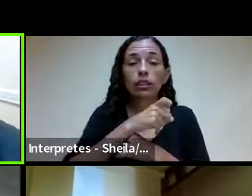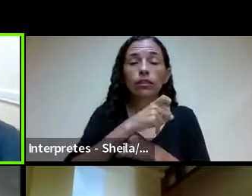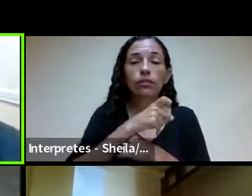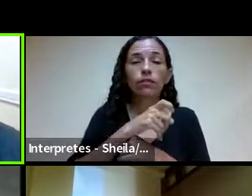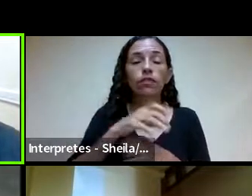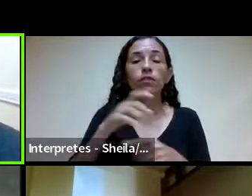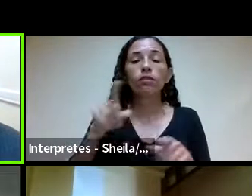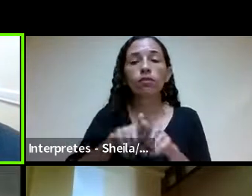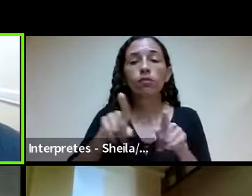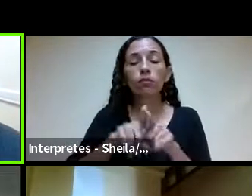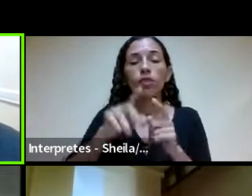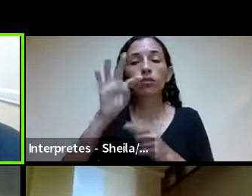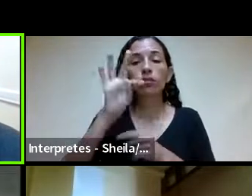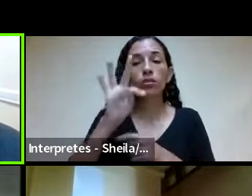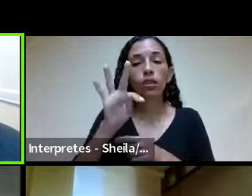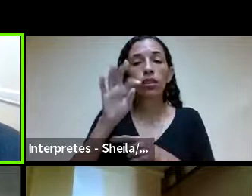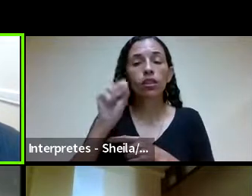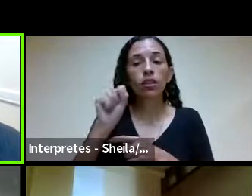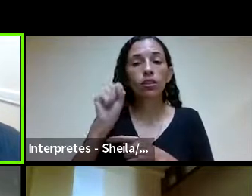ministro Herman Benjamin,